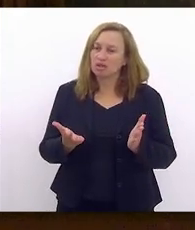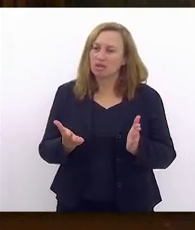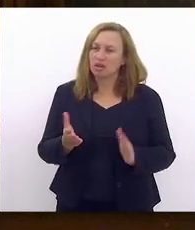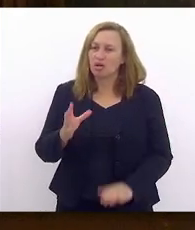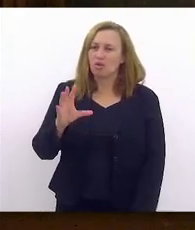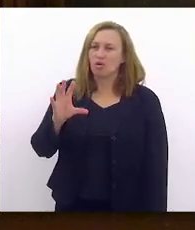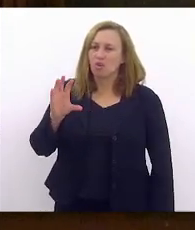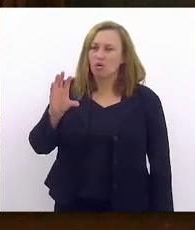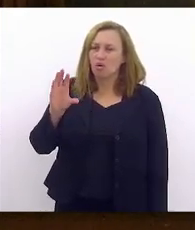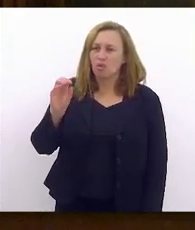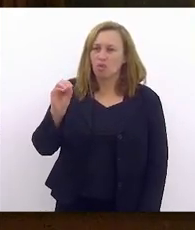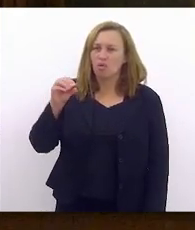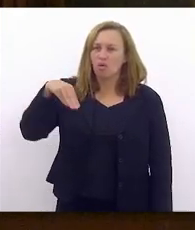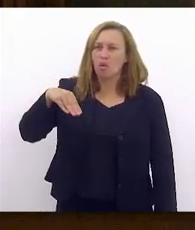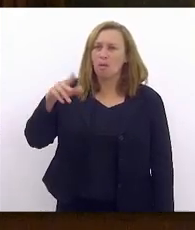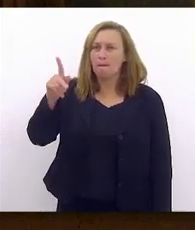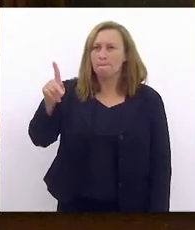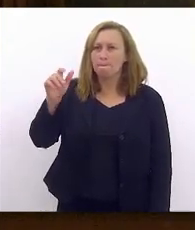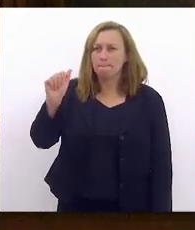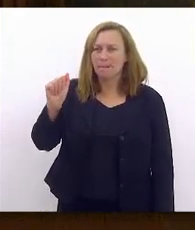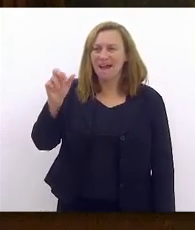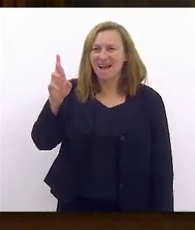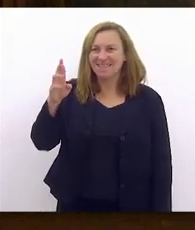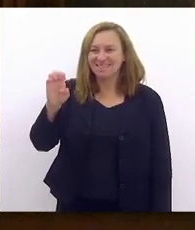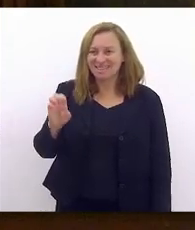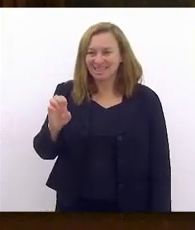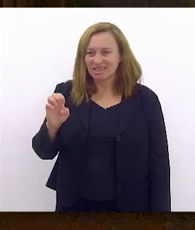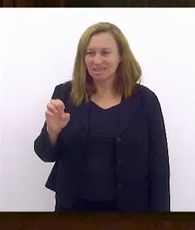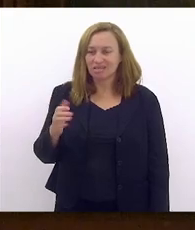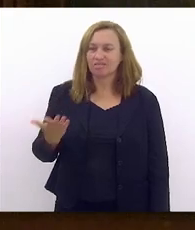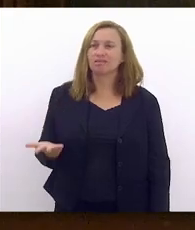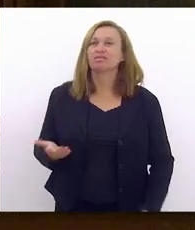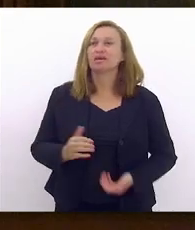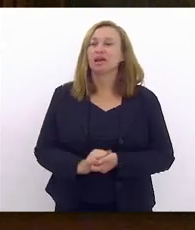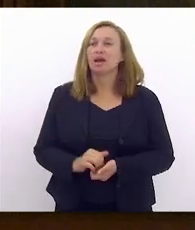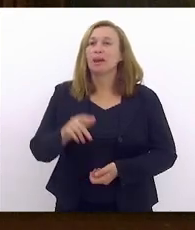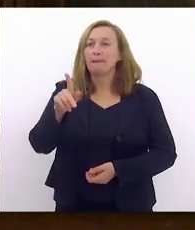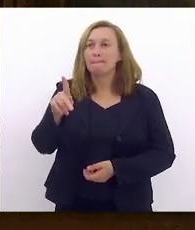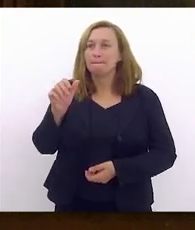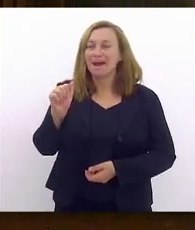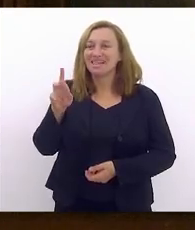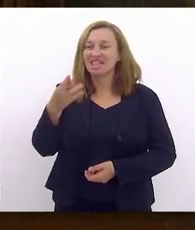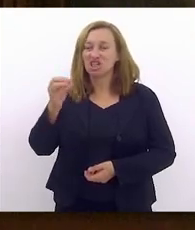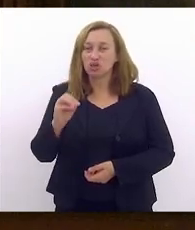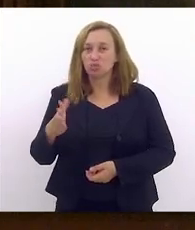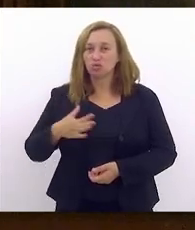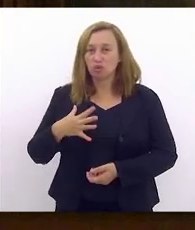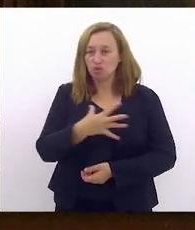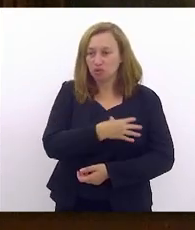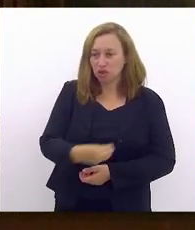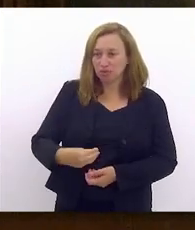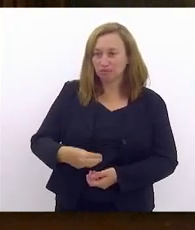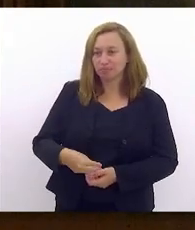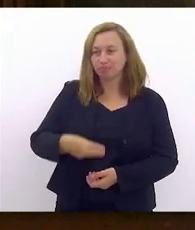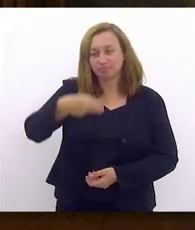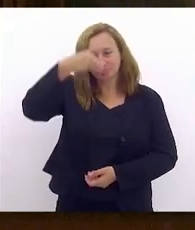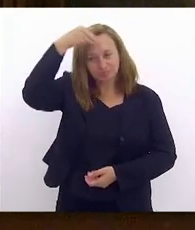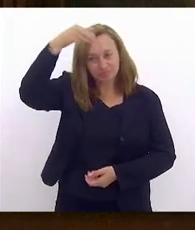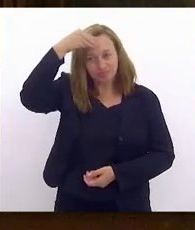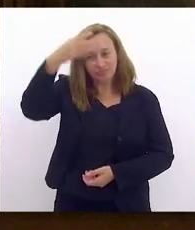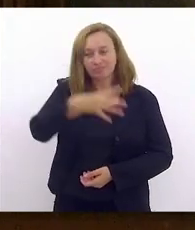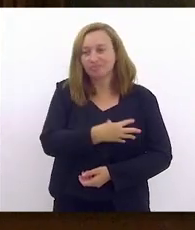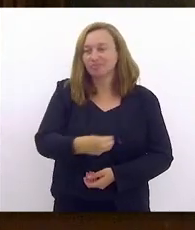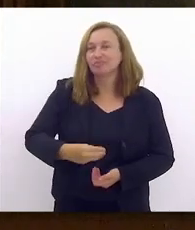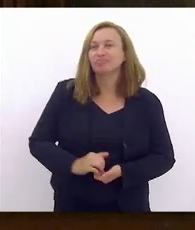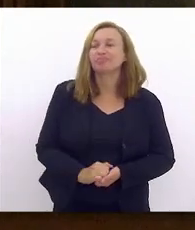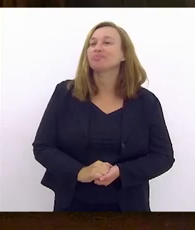que o padrinho é o pai na ausência do pai. E ele exerce papel maravilhoso de pai,